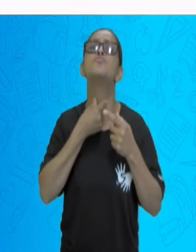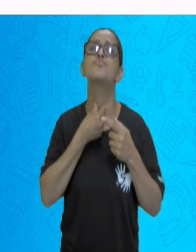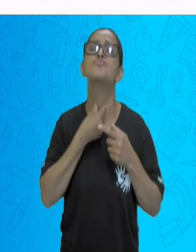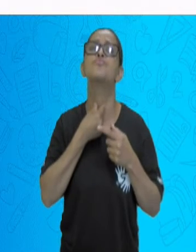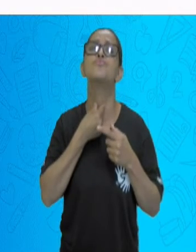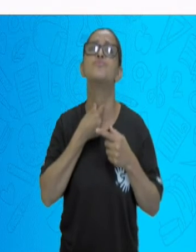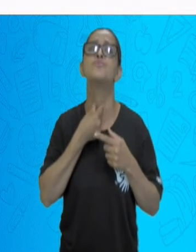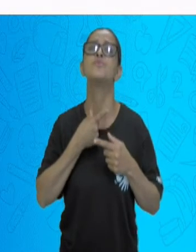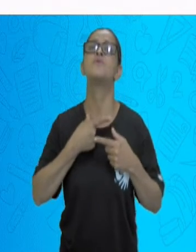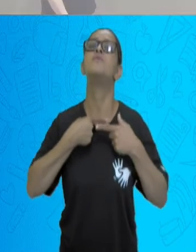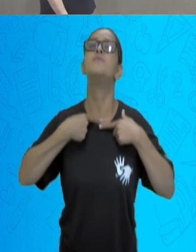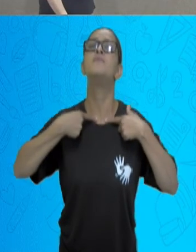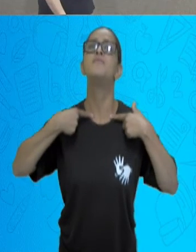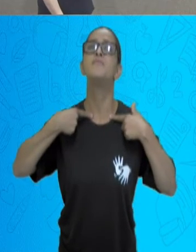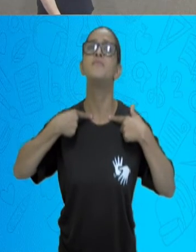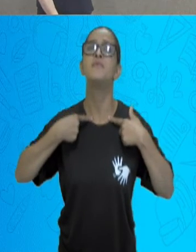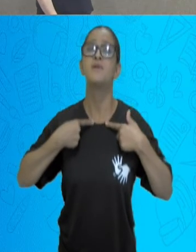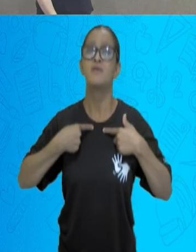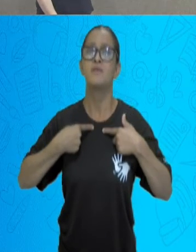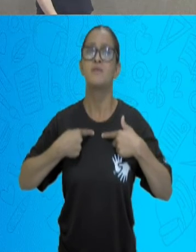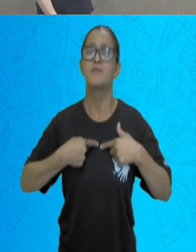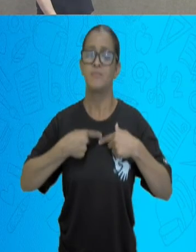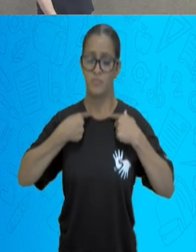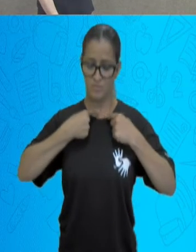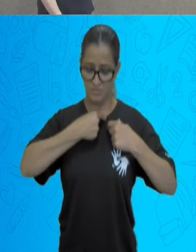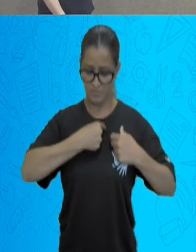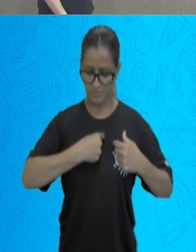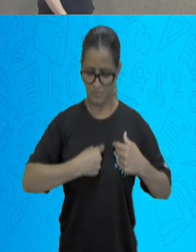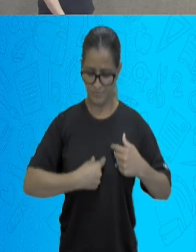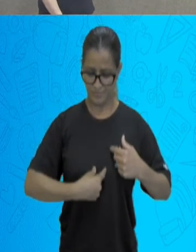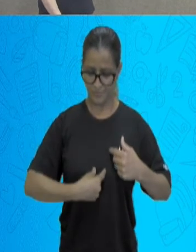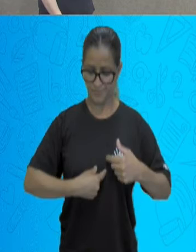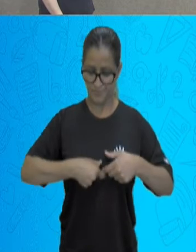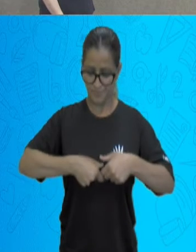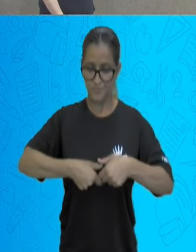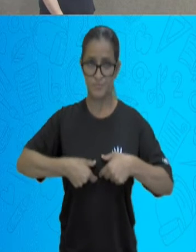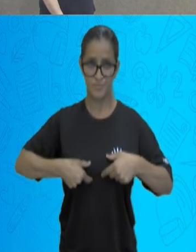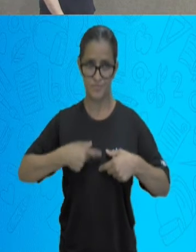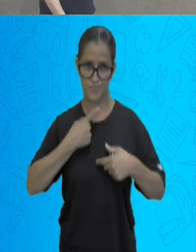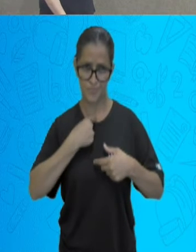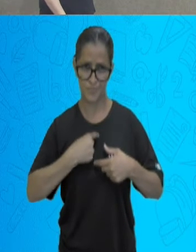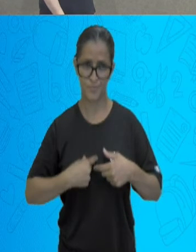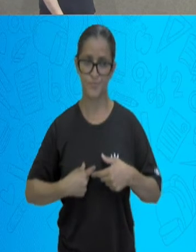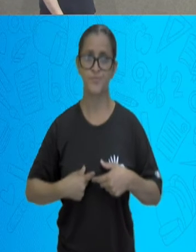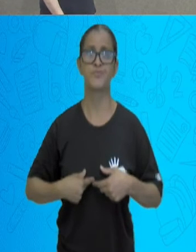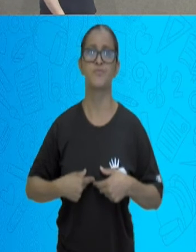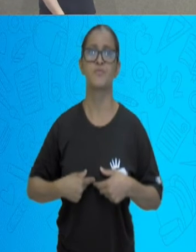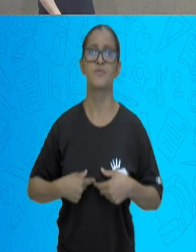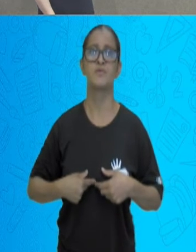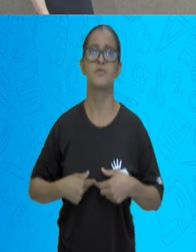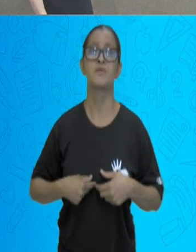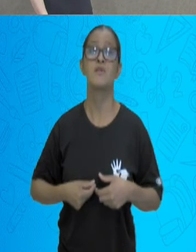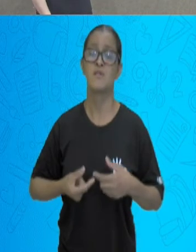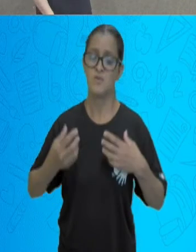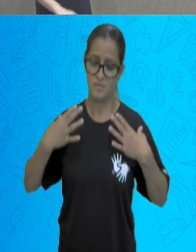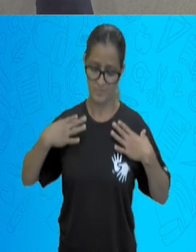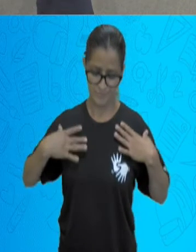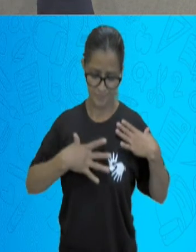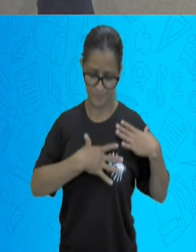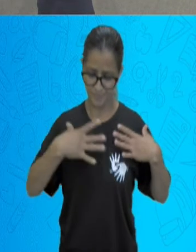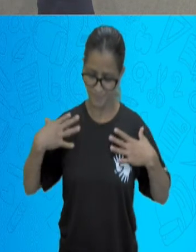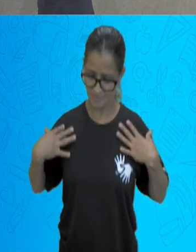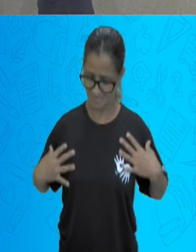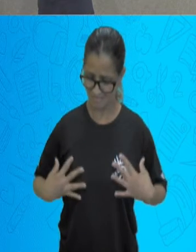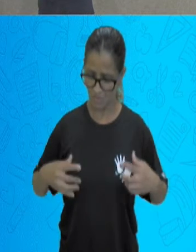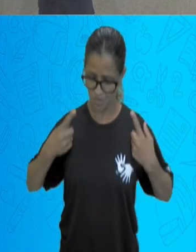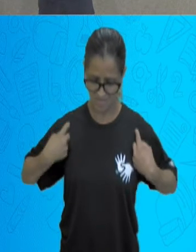faringe, laringe, chega na traqueia, chegou nos brônquios, vai aos bronquíolos. Então,